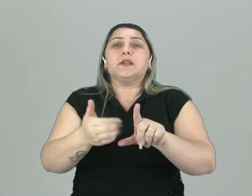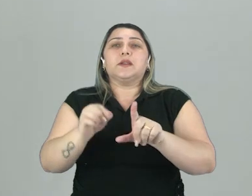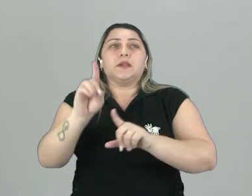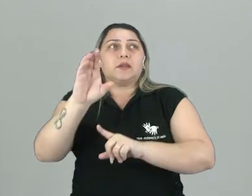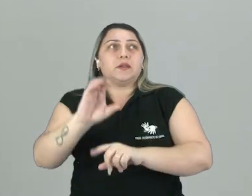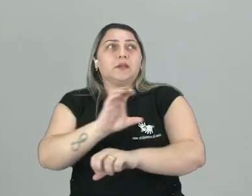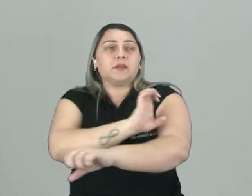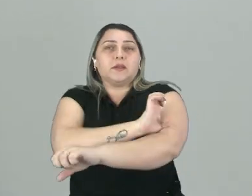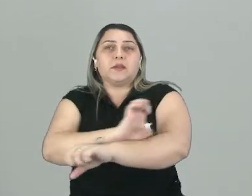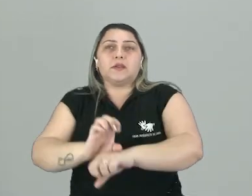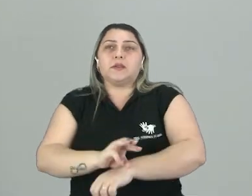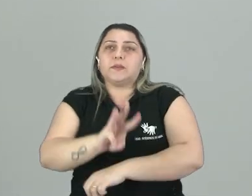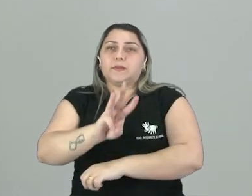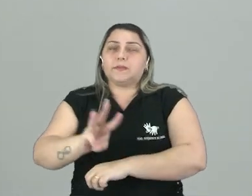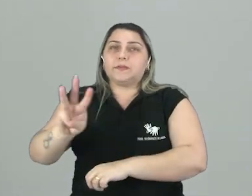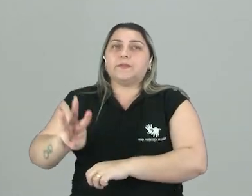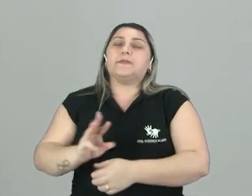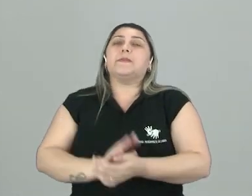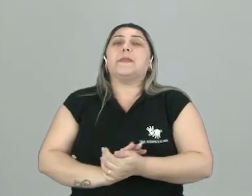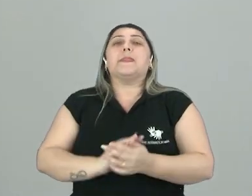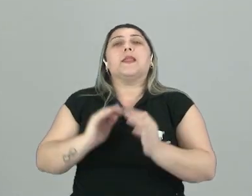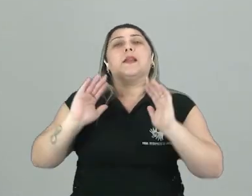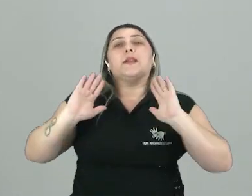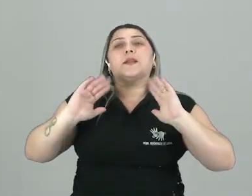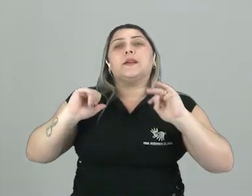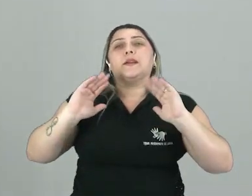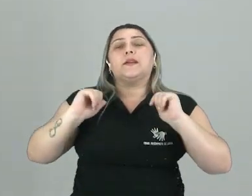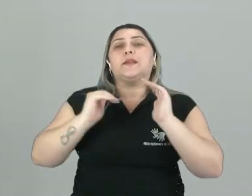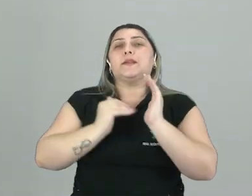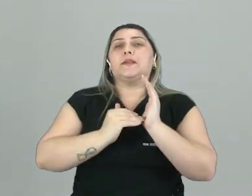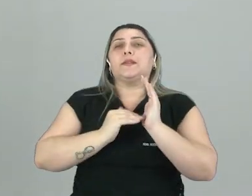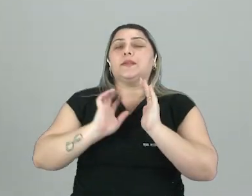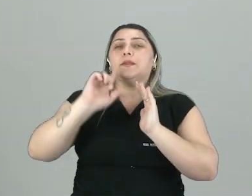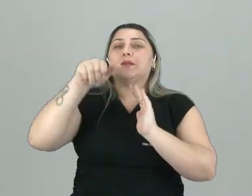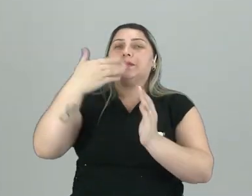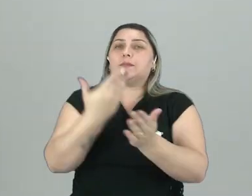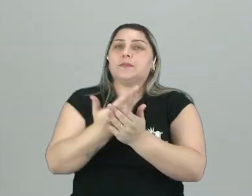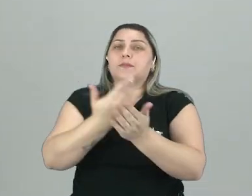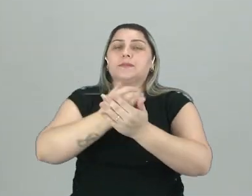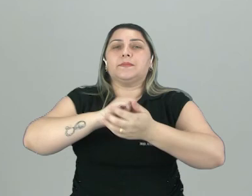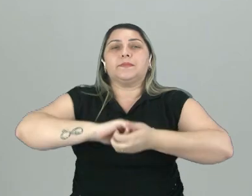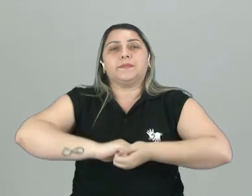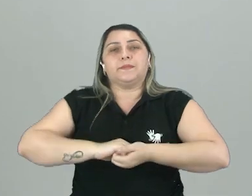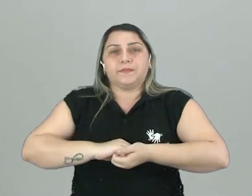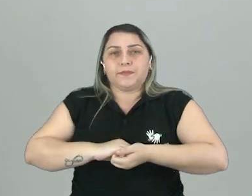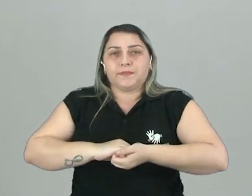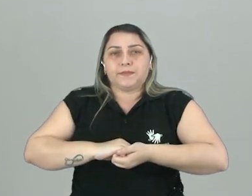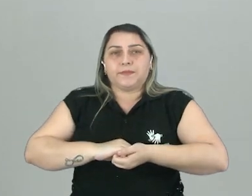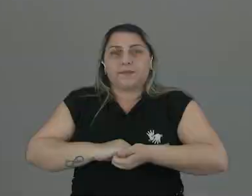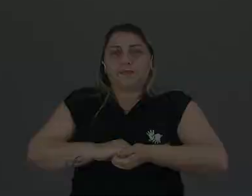Eduque no site da Secretaria de Educação. A gente vai ficando por aqui. Tchau, tchau e até uma próxima aula.